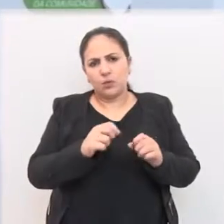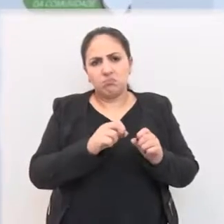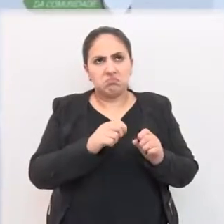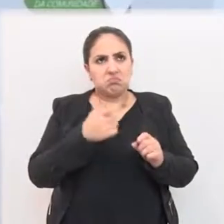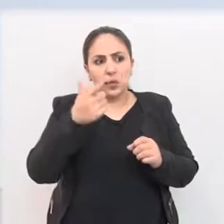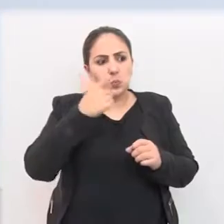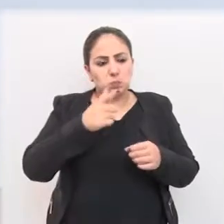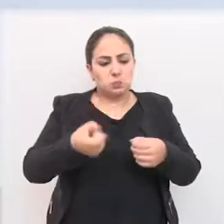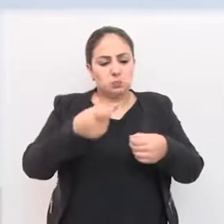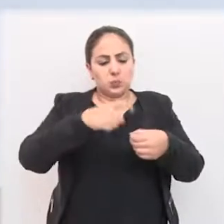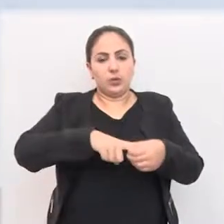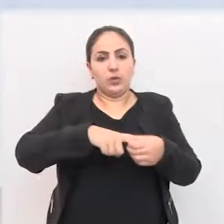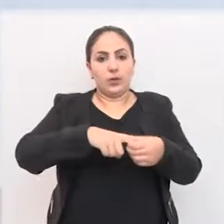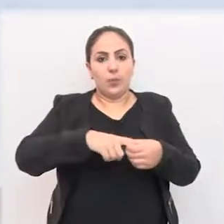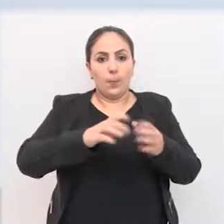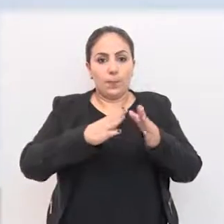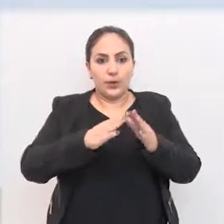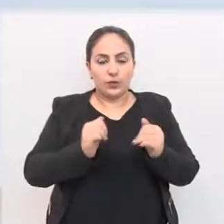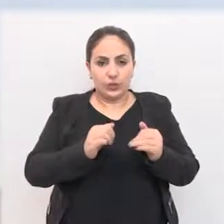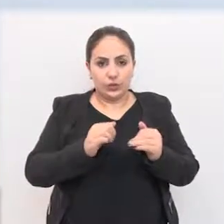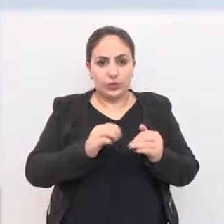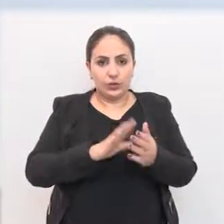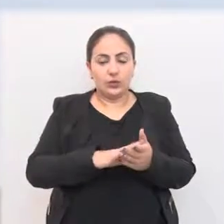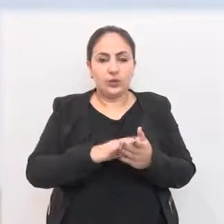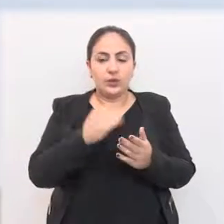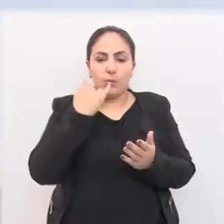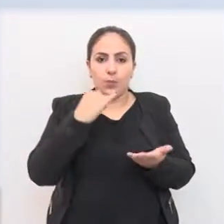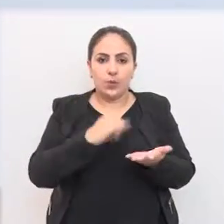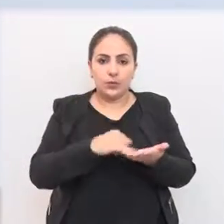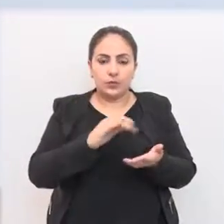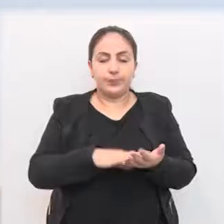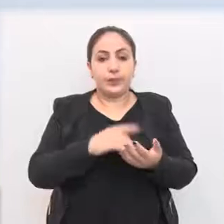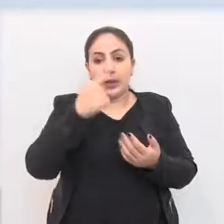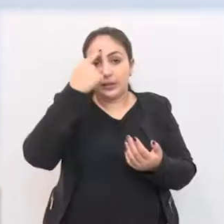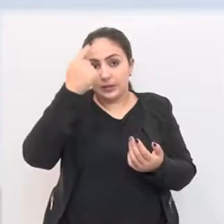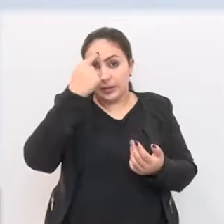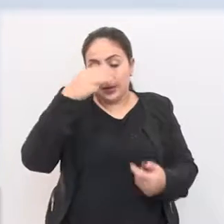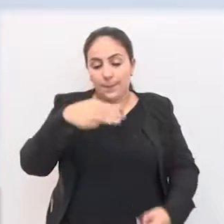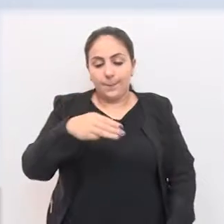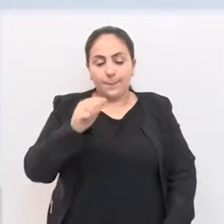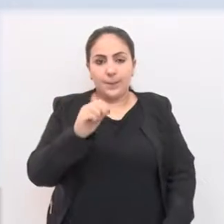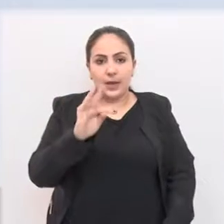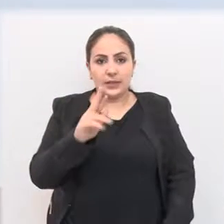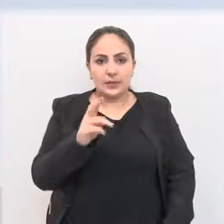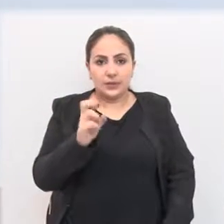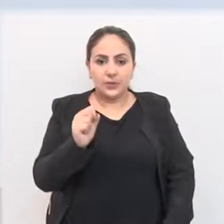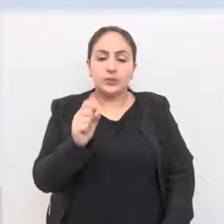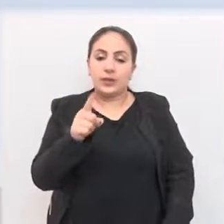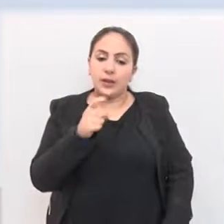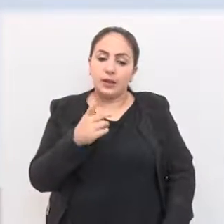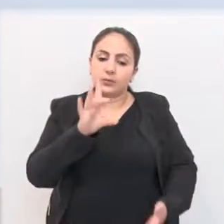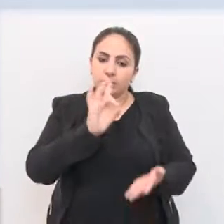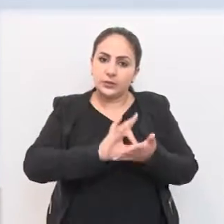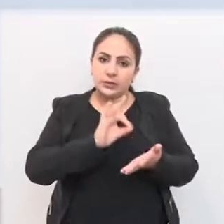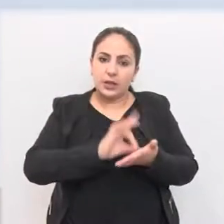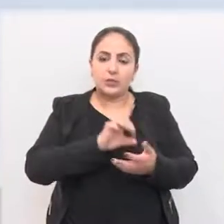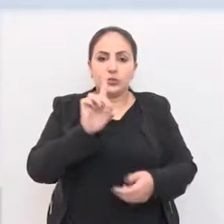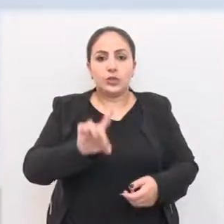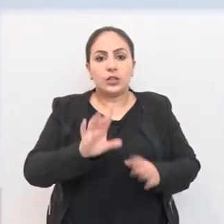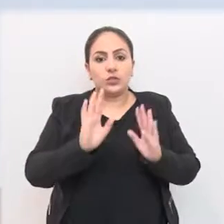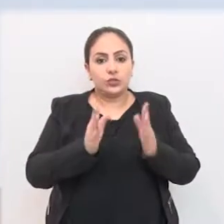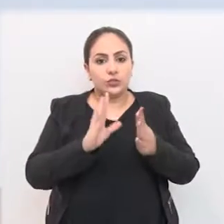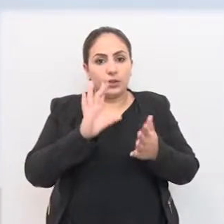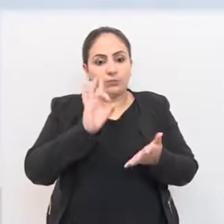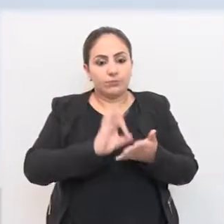algum motivo, não renovaram o pedido de isenção do IPTU. A ideia de Matheus Vespe é de garantir um